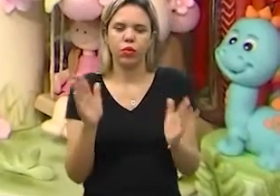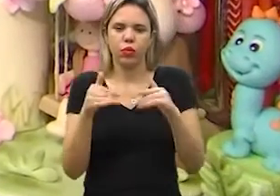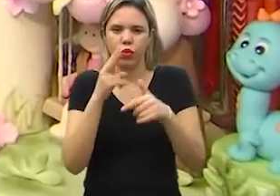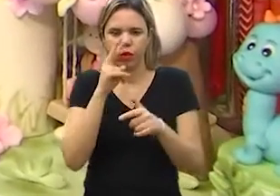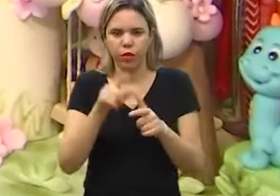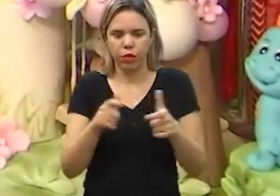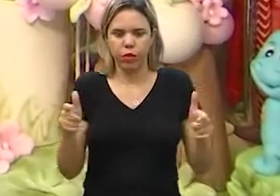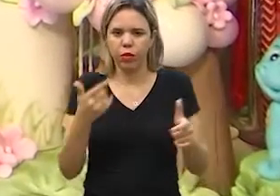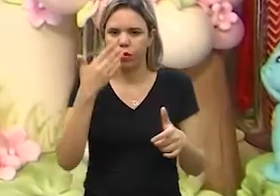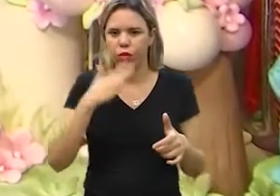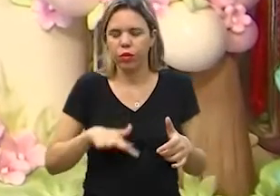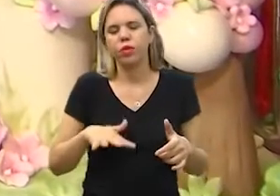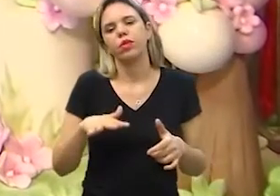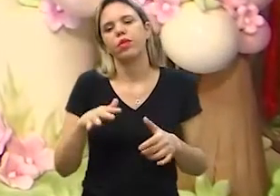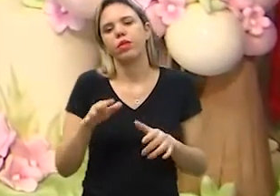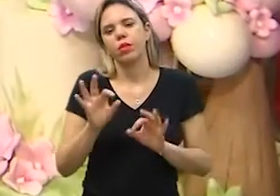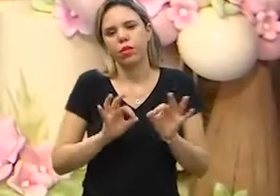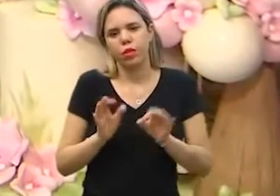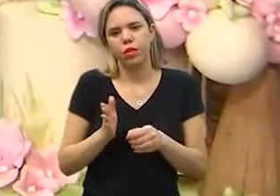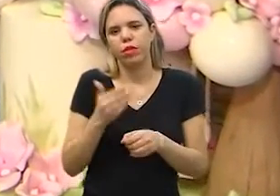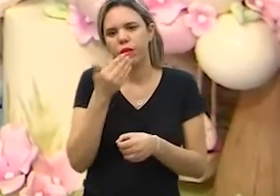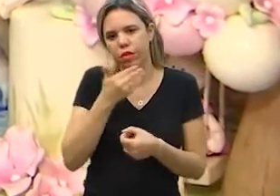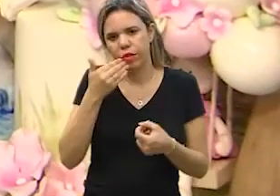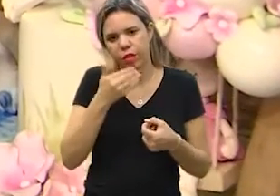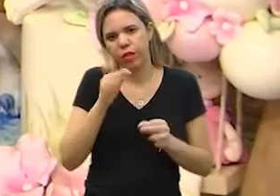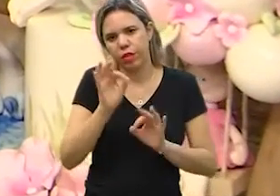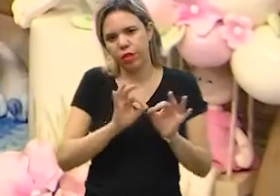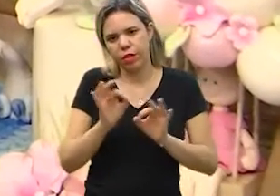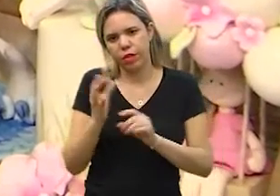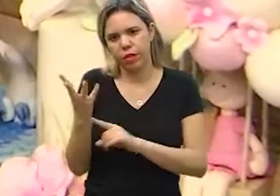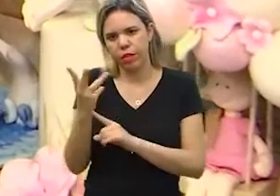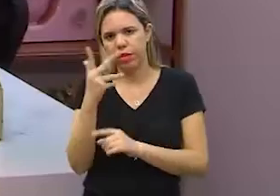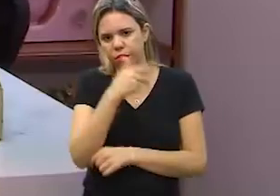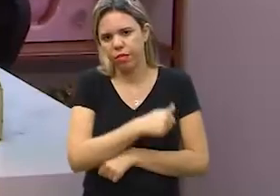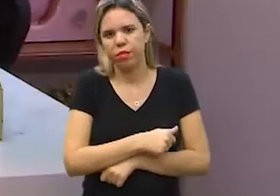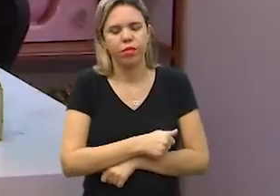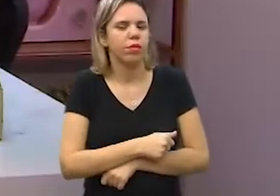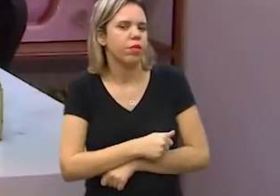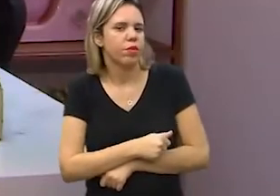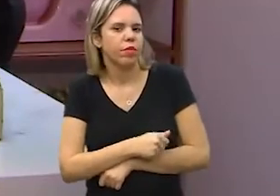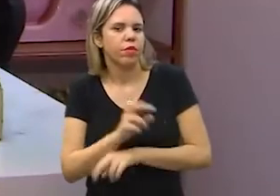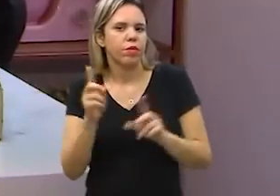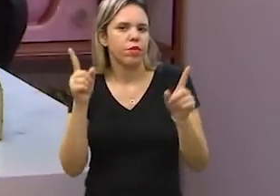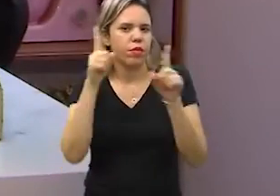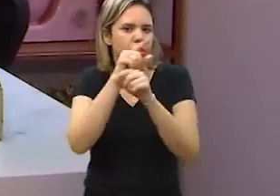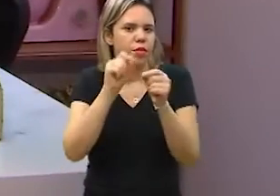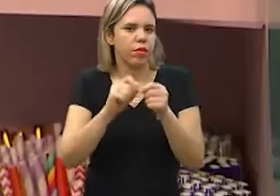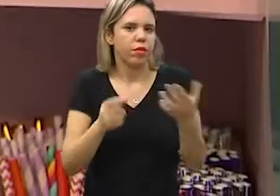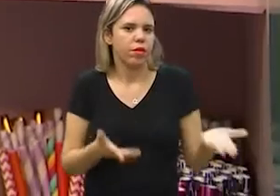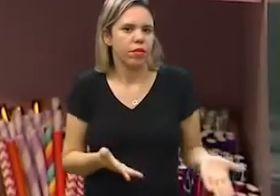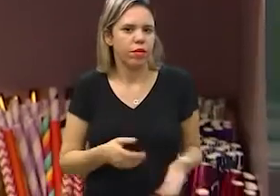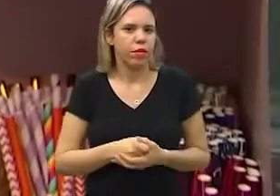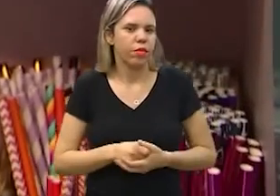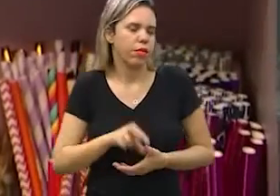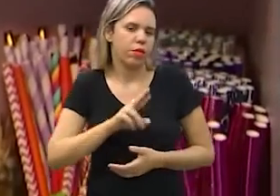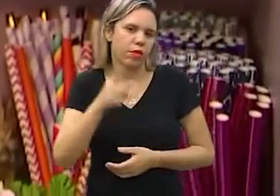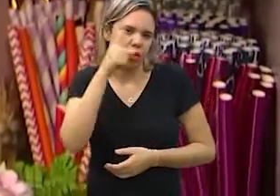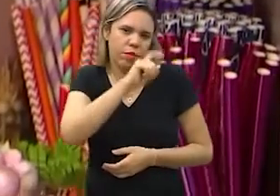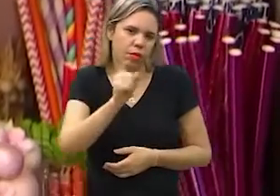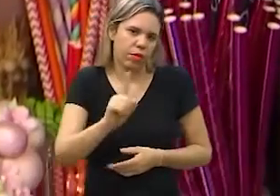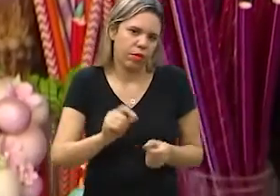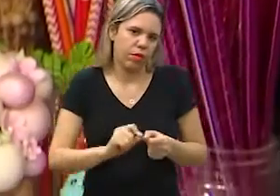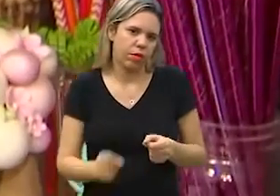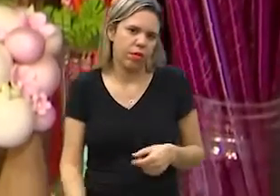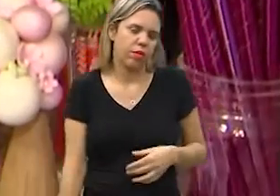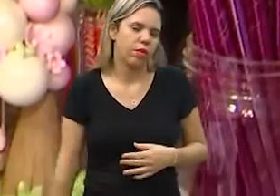forte é mesmo a festa infantil. Então eu trabalho com doces artísticos. Difícil de fazer? Não é difícil